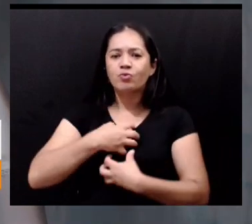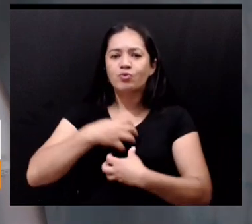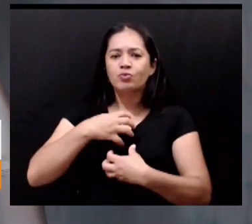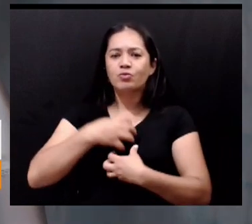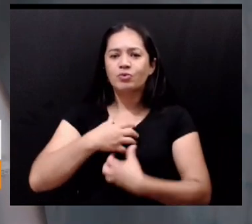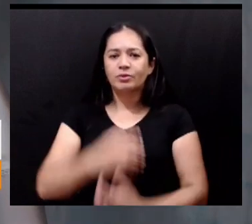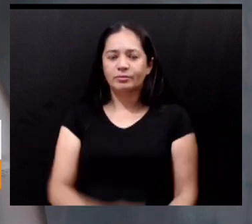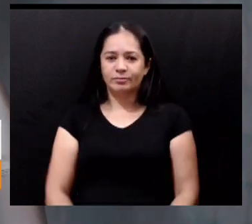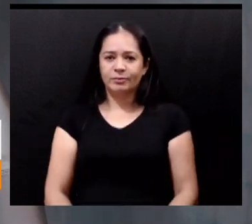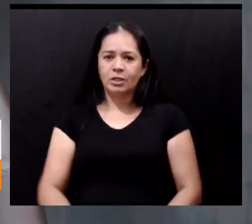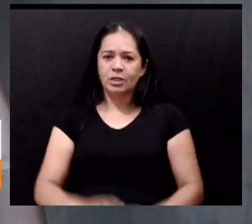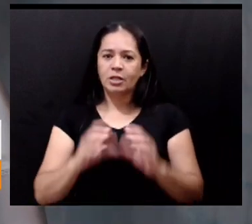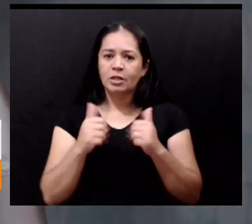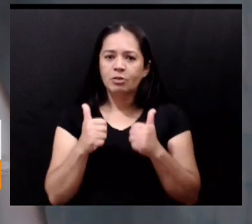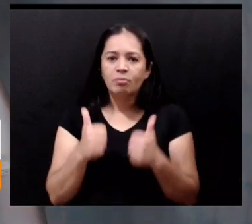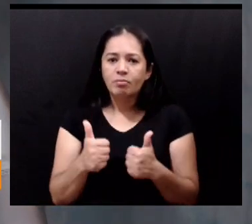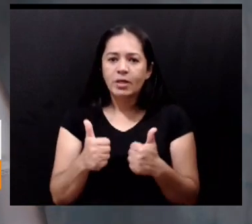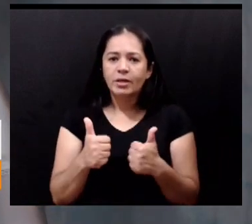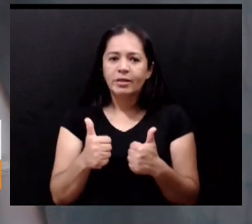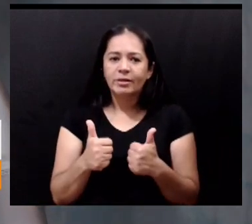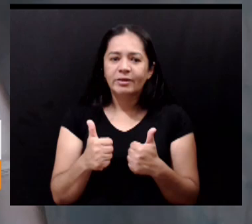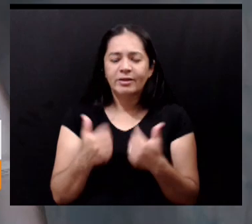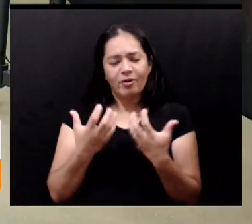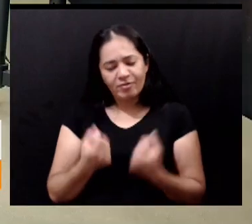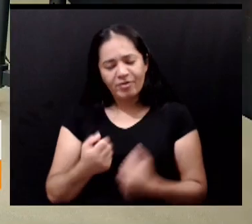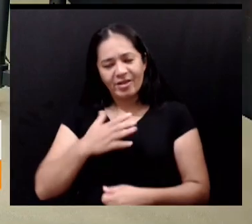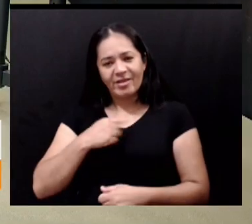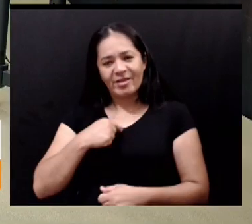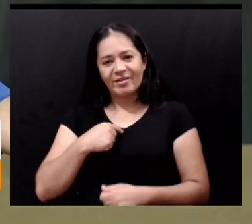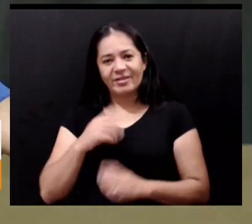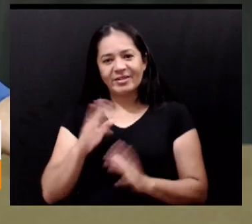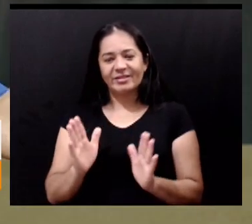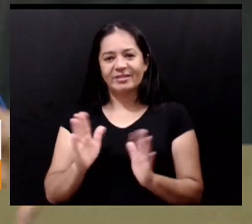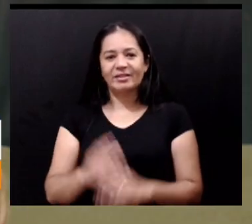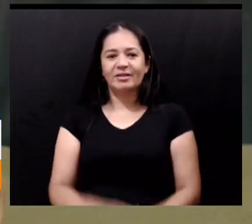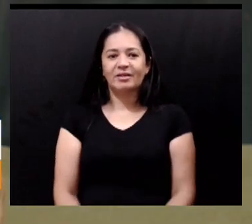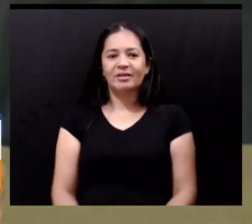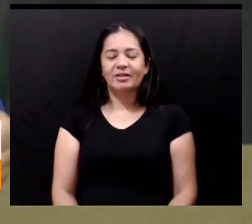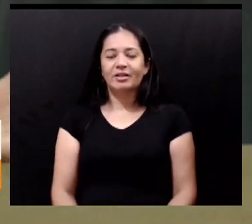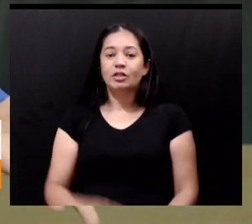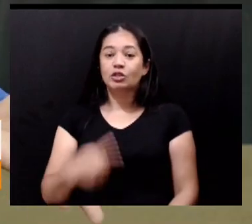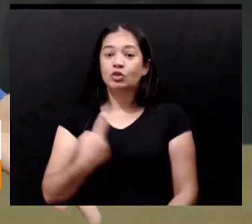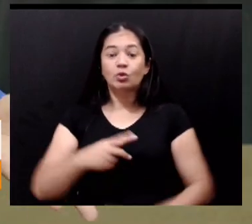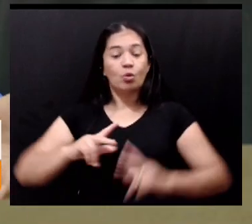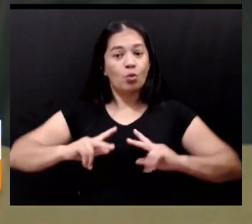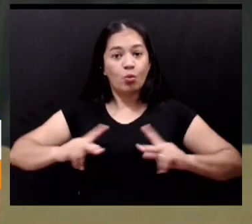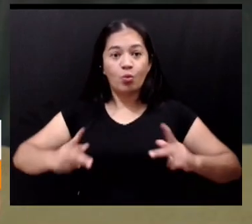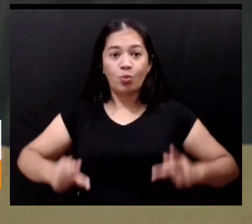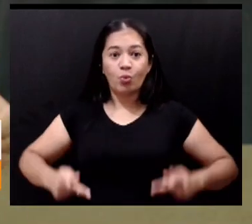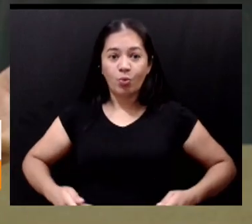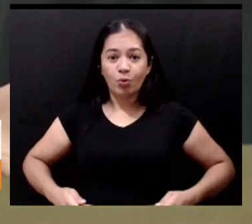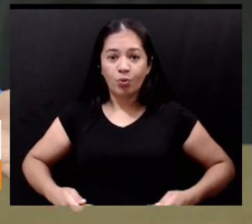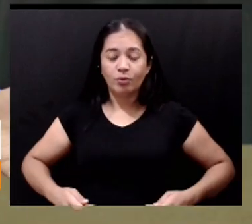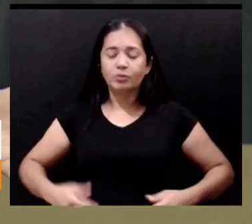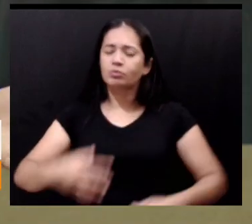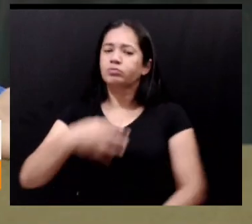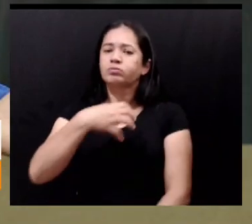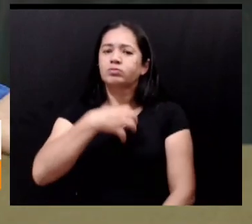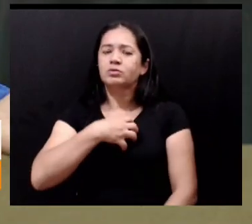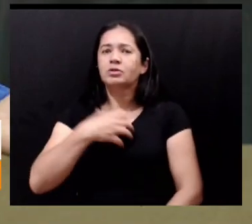bem. Deixa eu me acolher aqui. Exatamente. Né? Somos seres humanos, sentimos alegria,